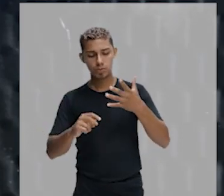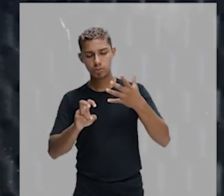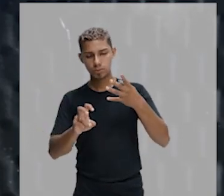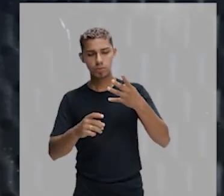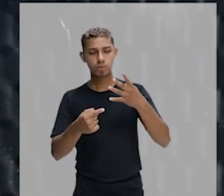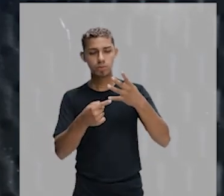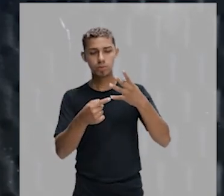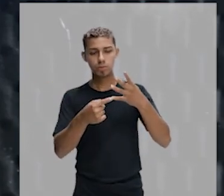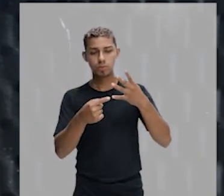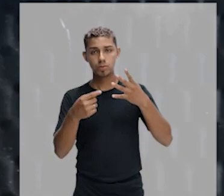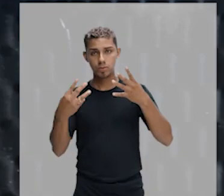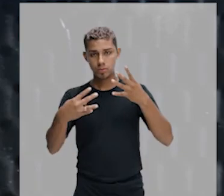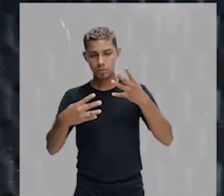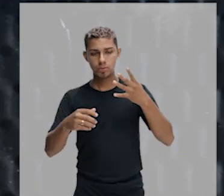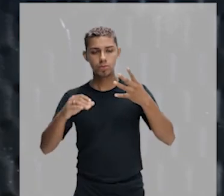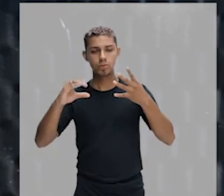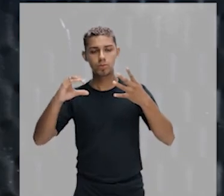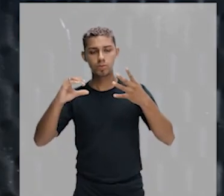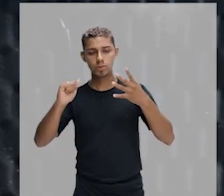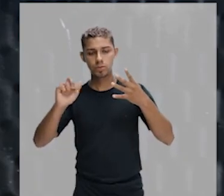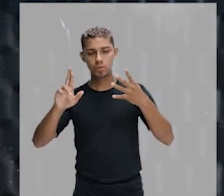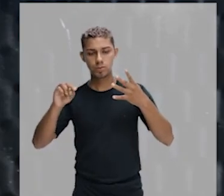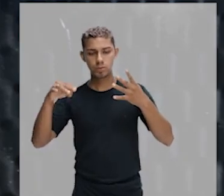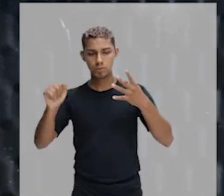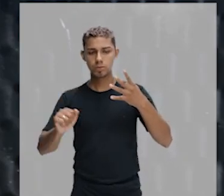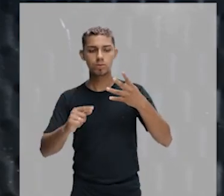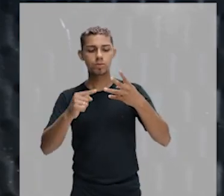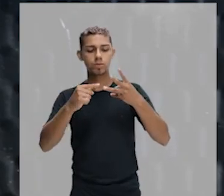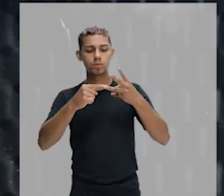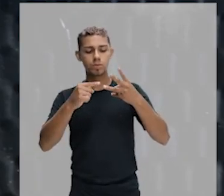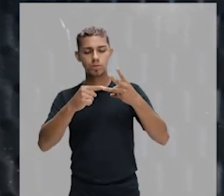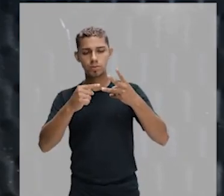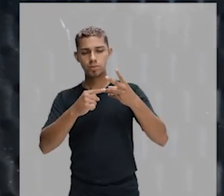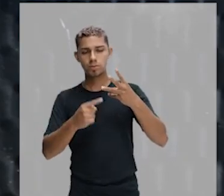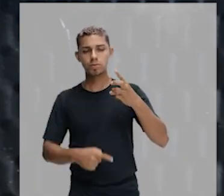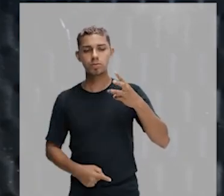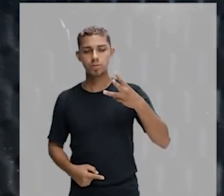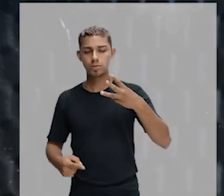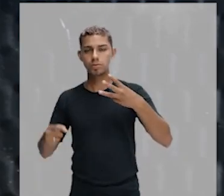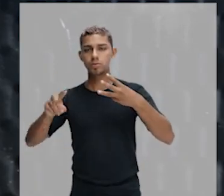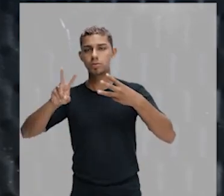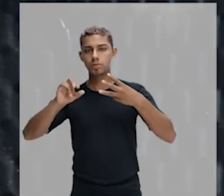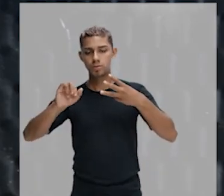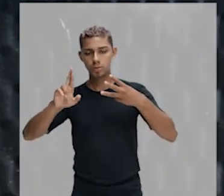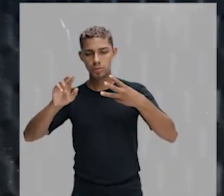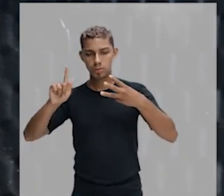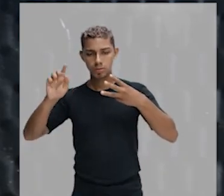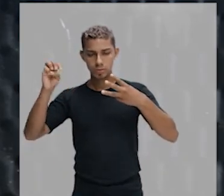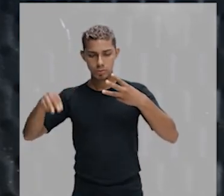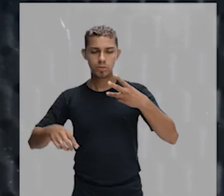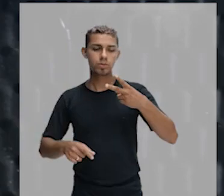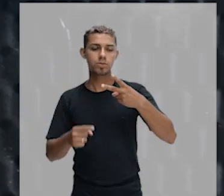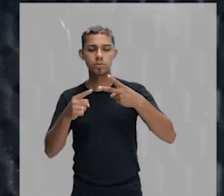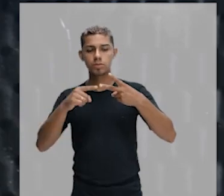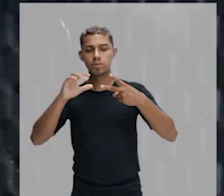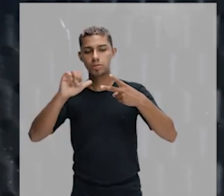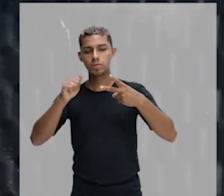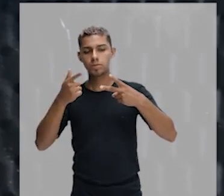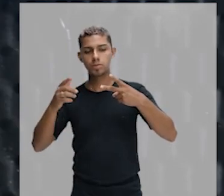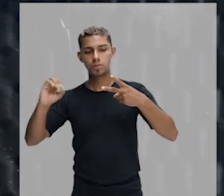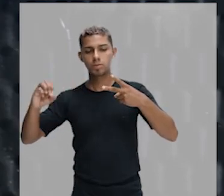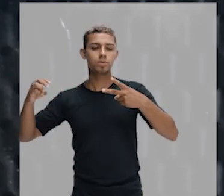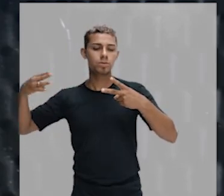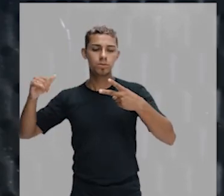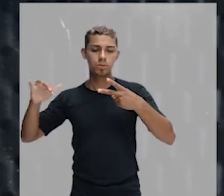a Canopus, né, na constelação de Carina, a Spica lá na constelação de Virgem, a Sirius